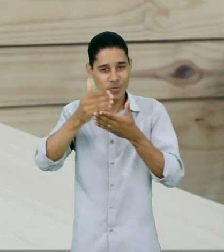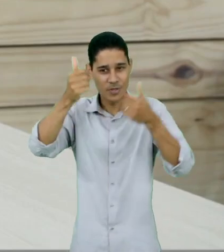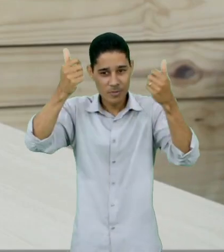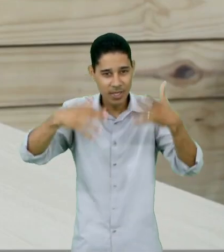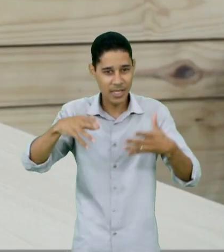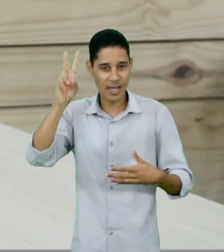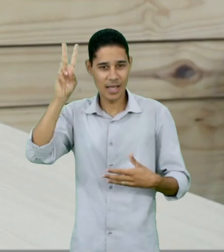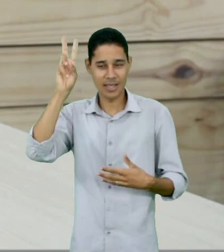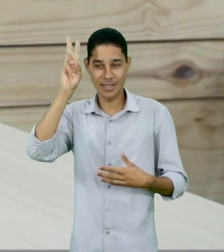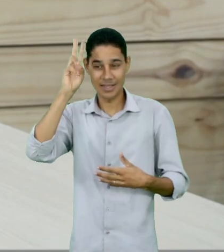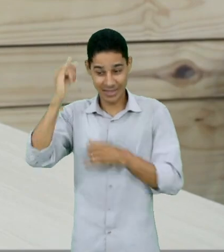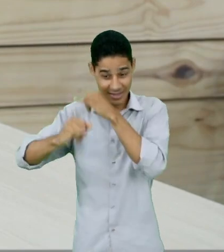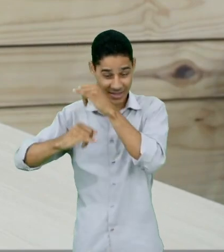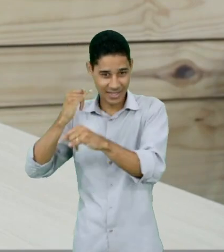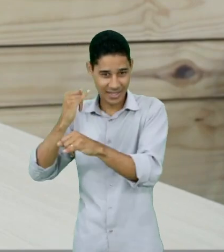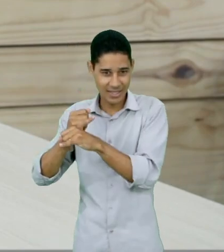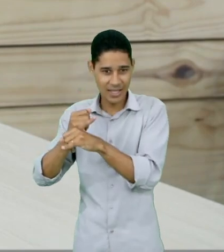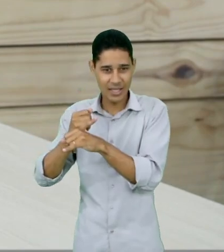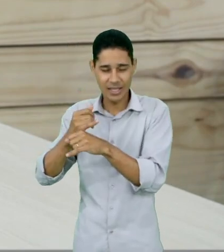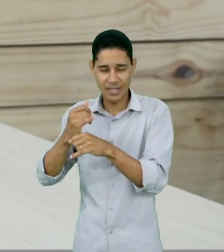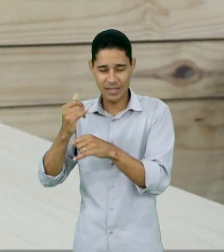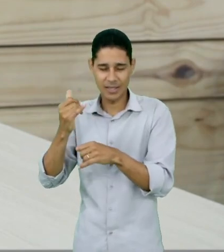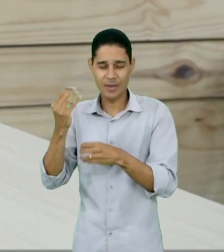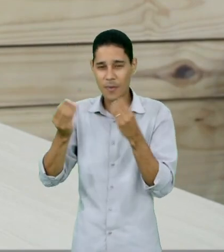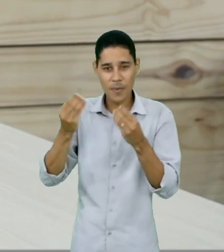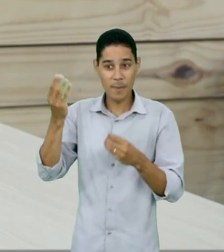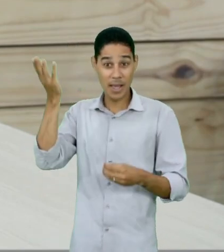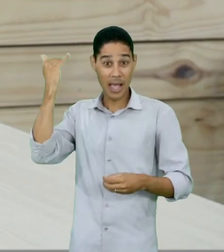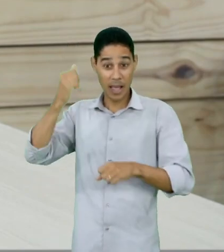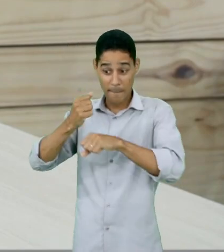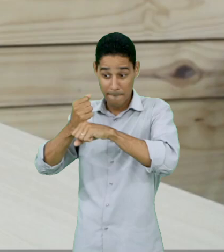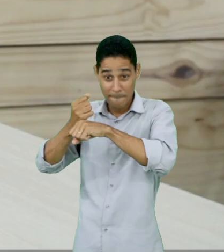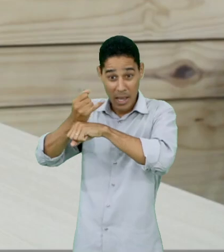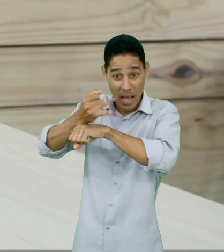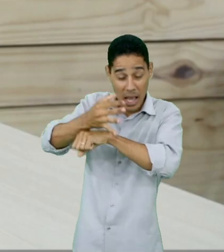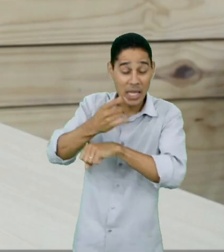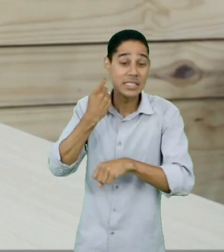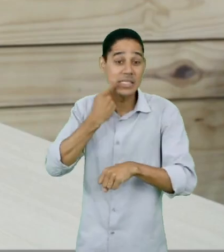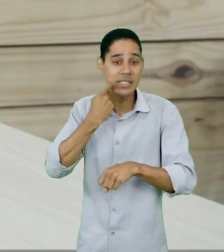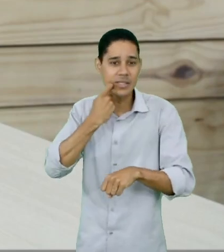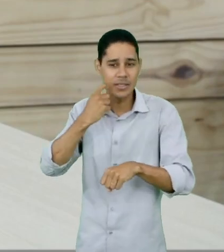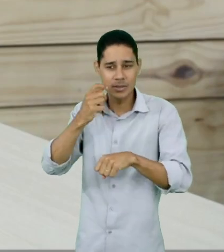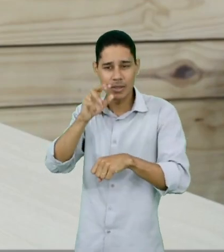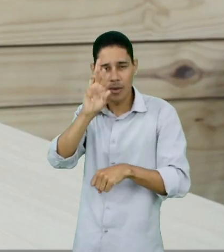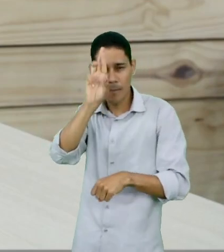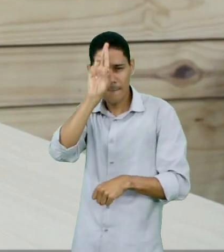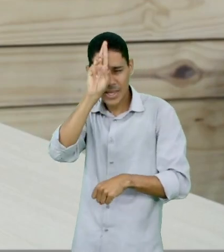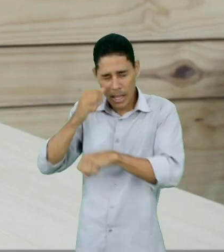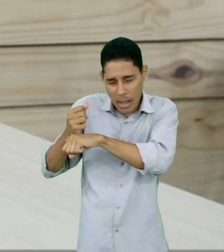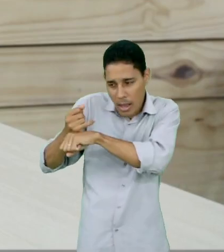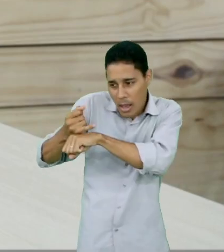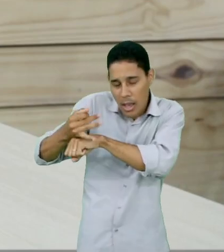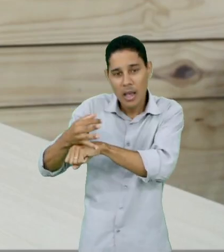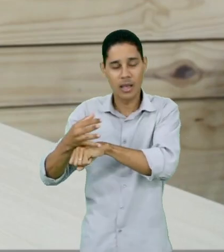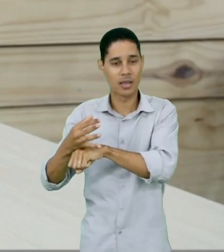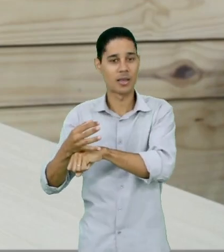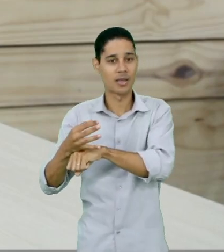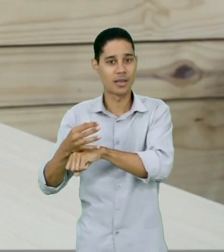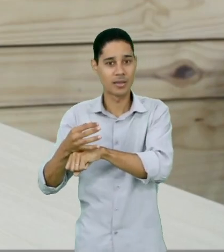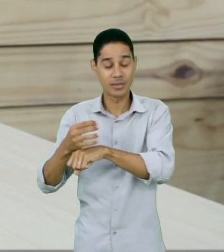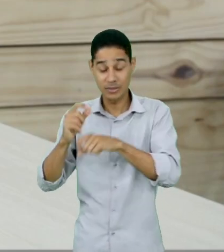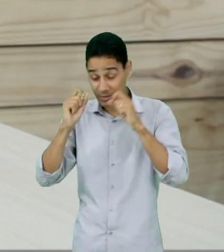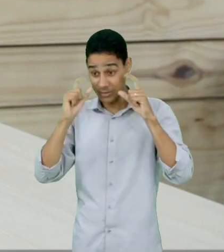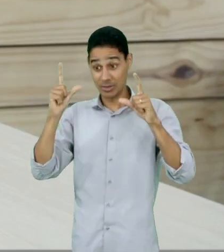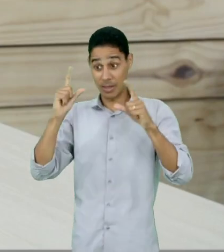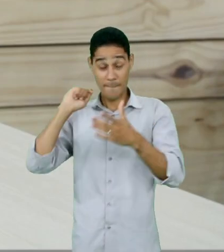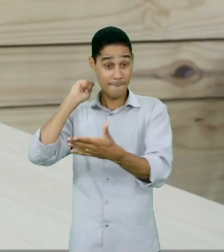eu ficava ali acordado até meia-noite da sexta-feira para poder fazer uma conexão e pagar somente um pulso.